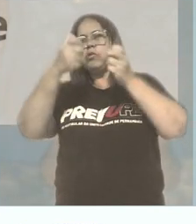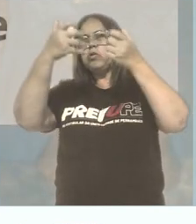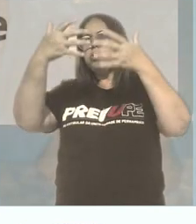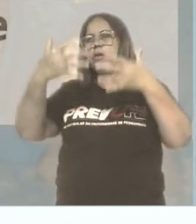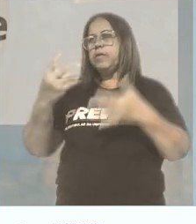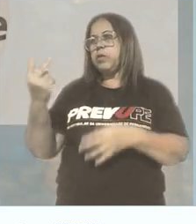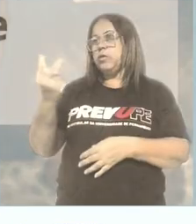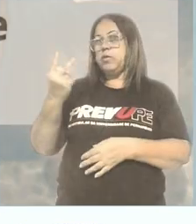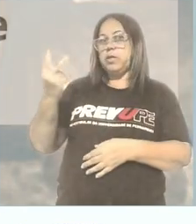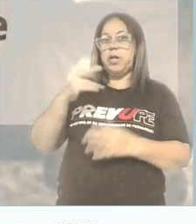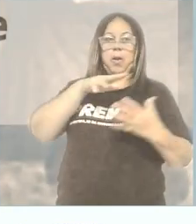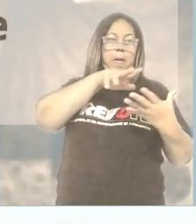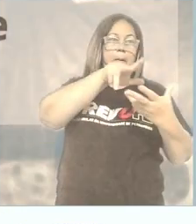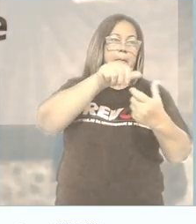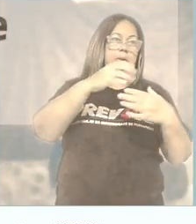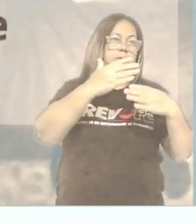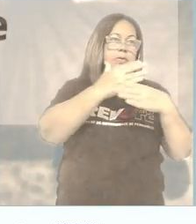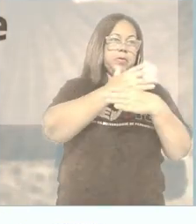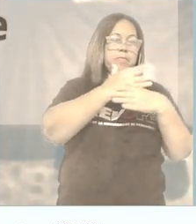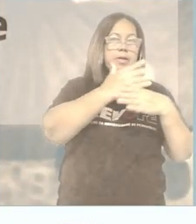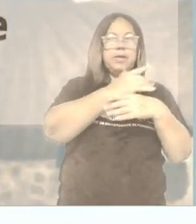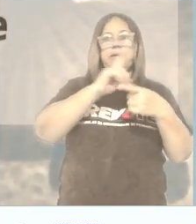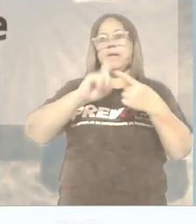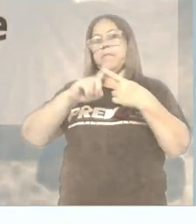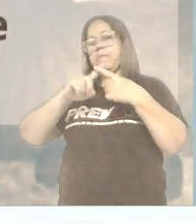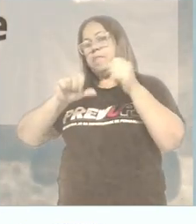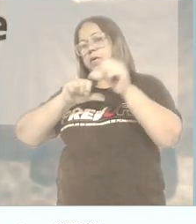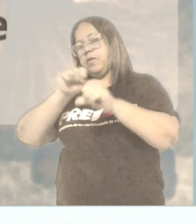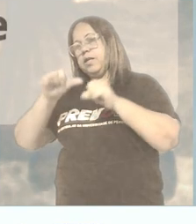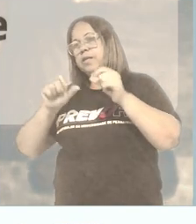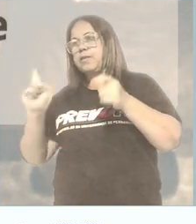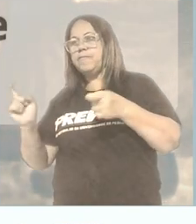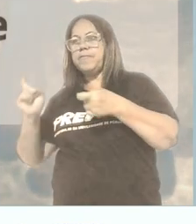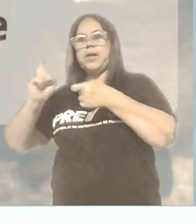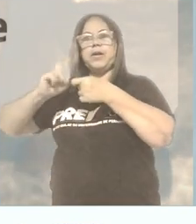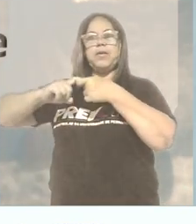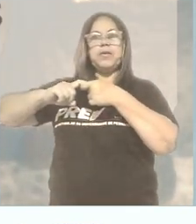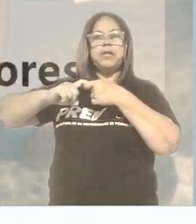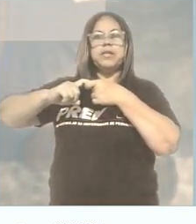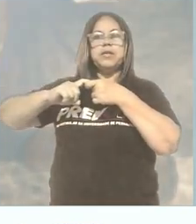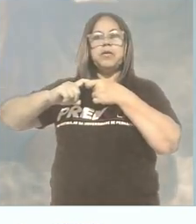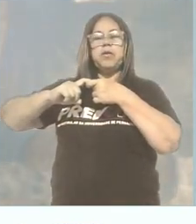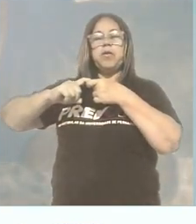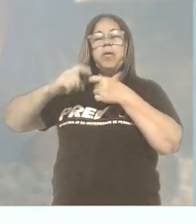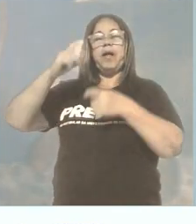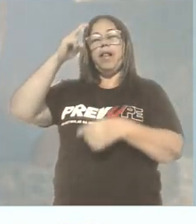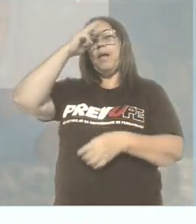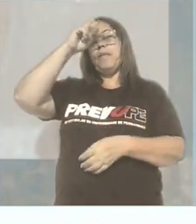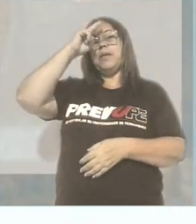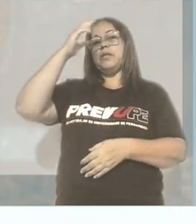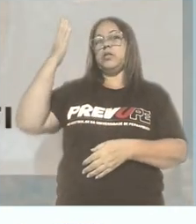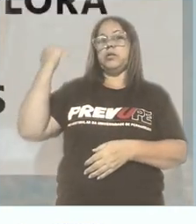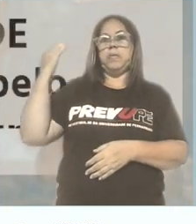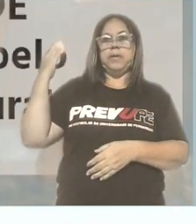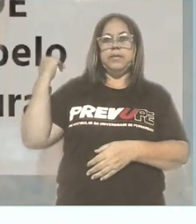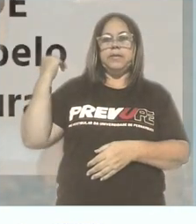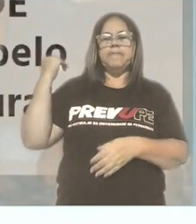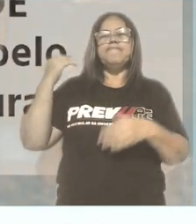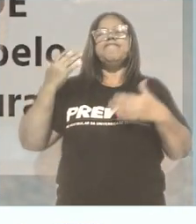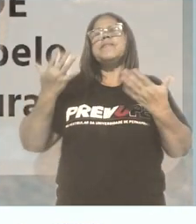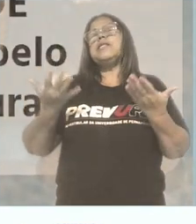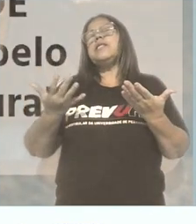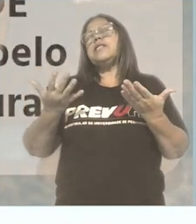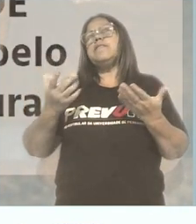o mundo Urbano em mudança e a conexão com a tradições do passado conferindo